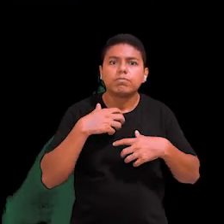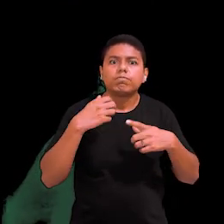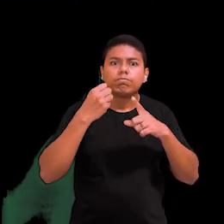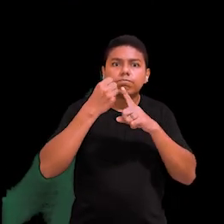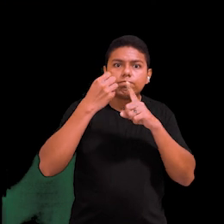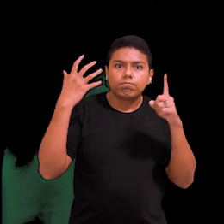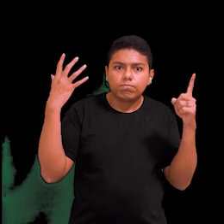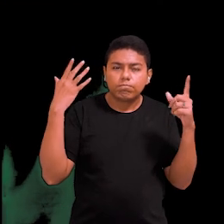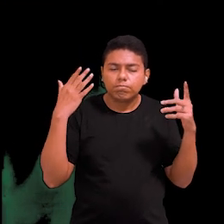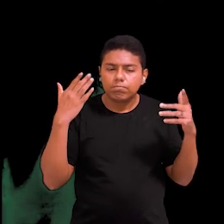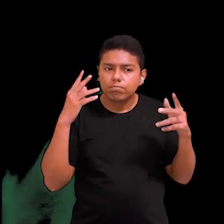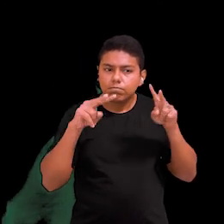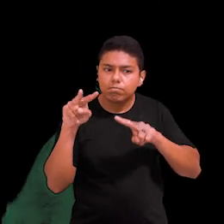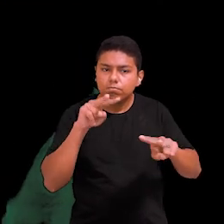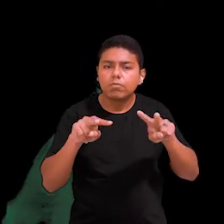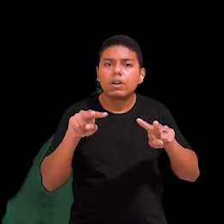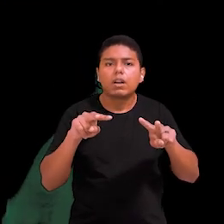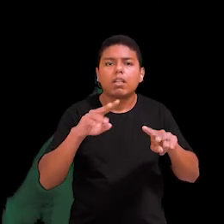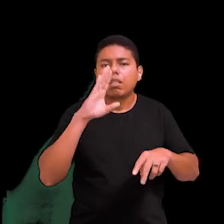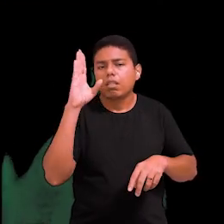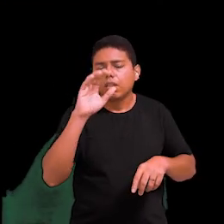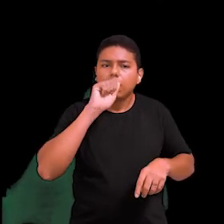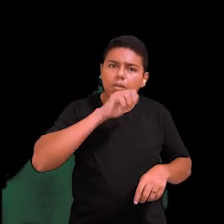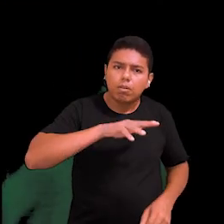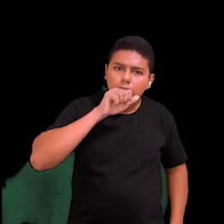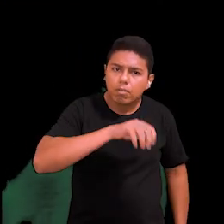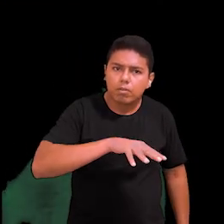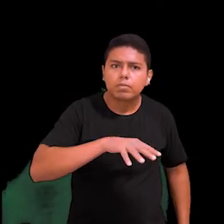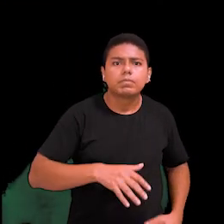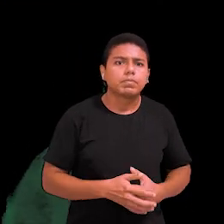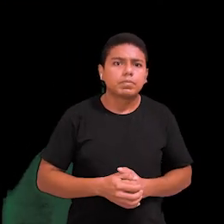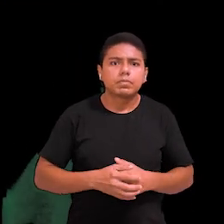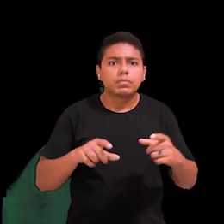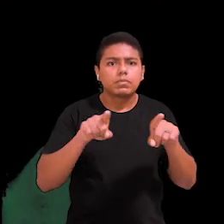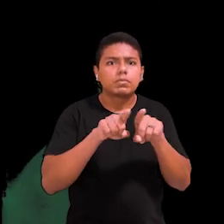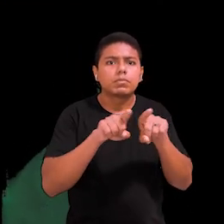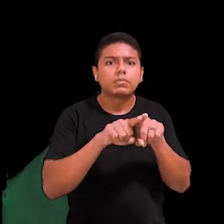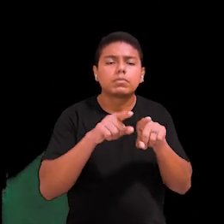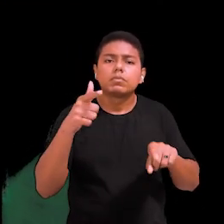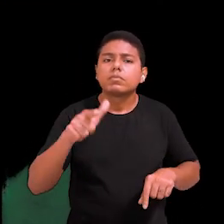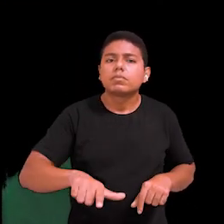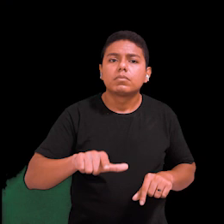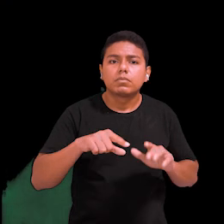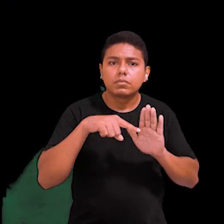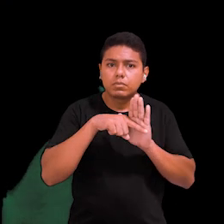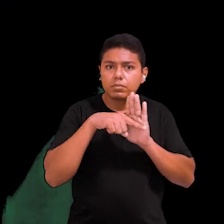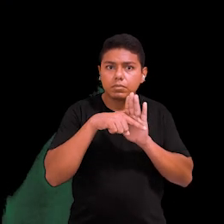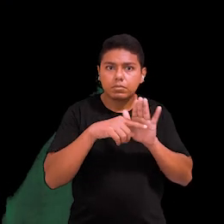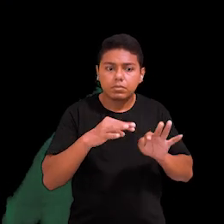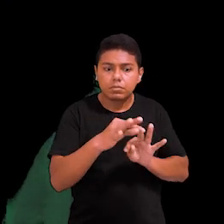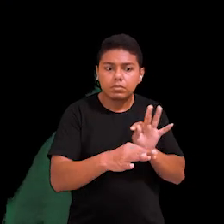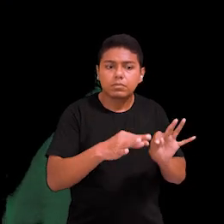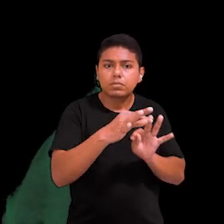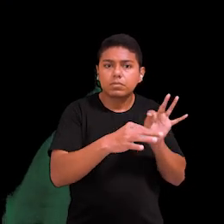seguintes sintomas: distúrbios visuais, náuseas e vômitos. E é importante